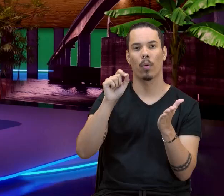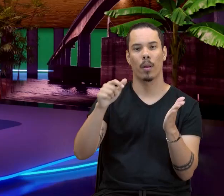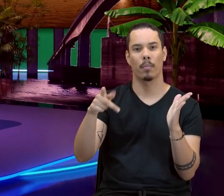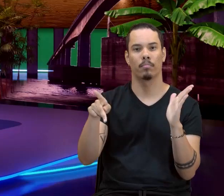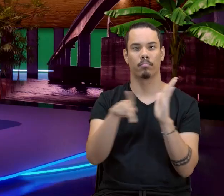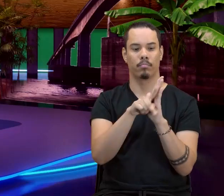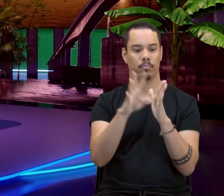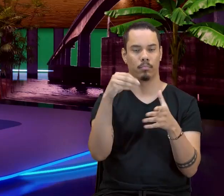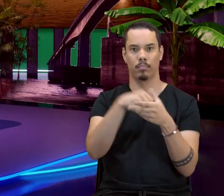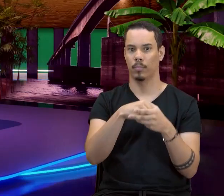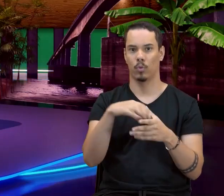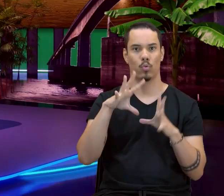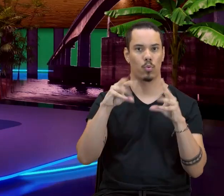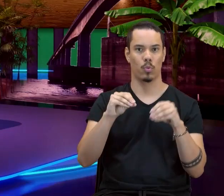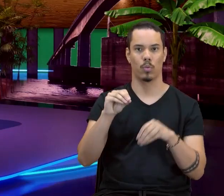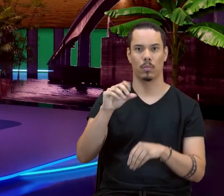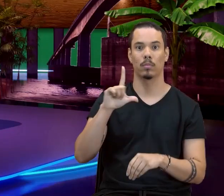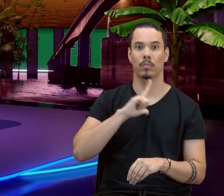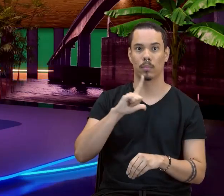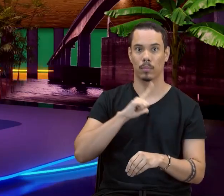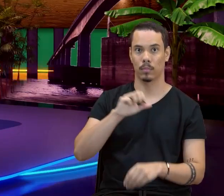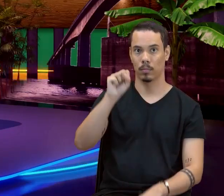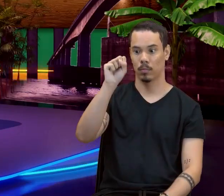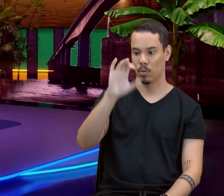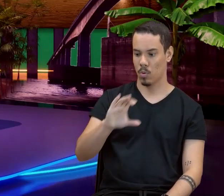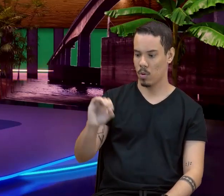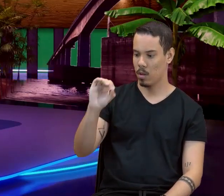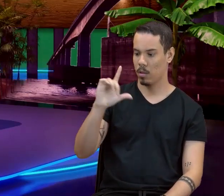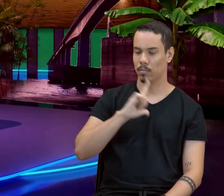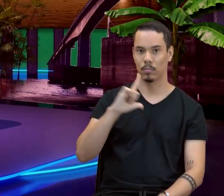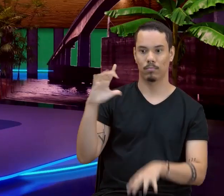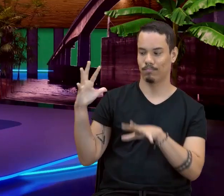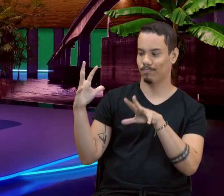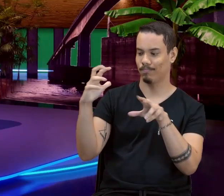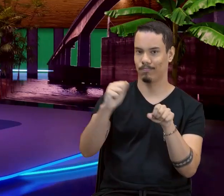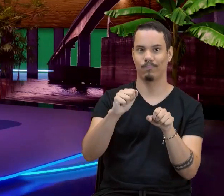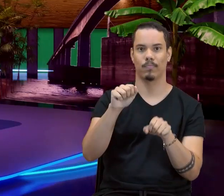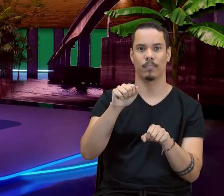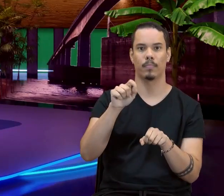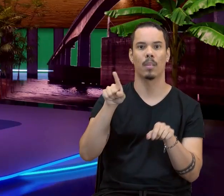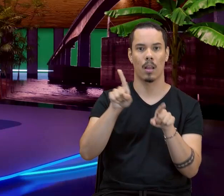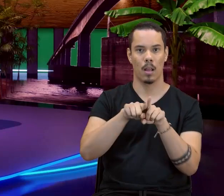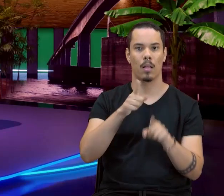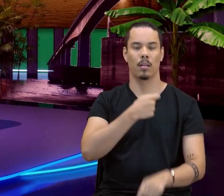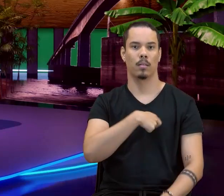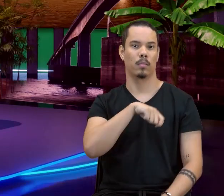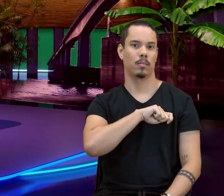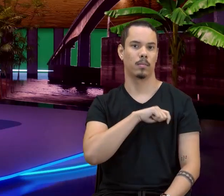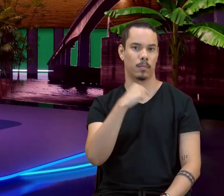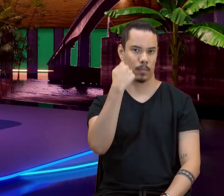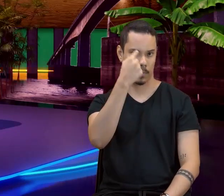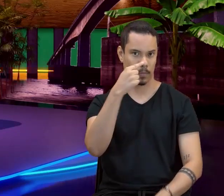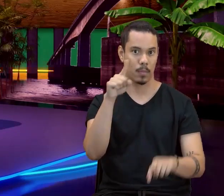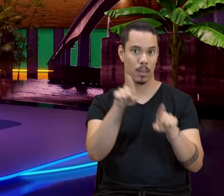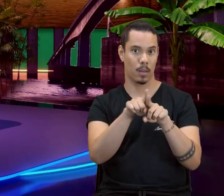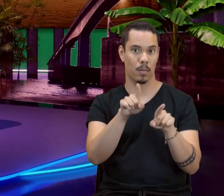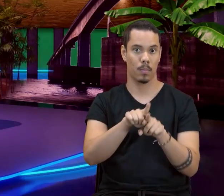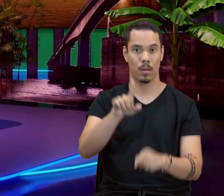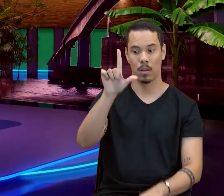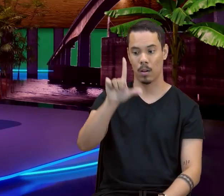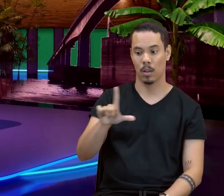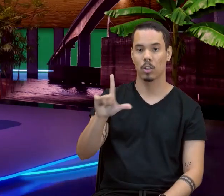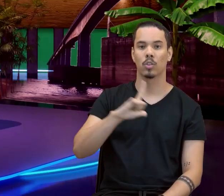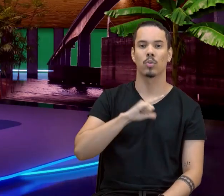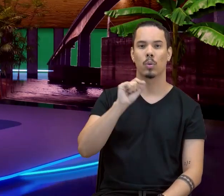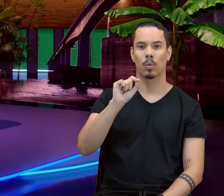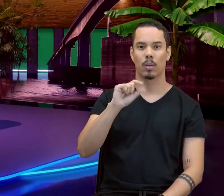toda dominada por Espanha, e aquela porção mais a leste a gente tinha o domínio de Portugal,